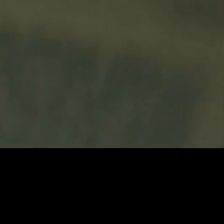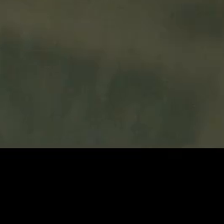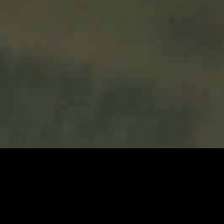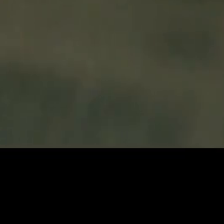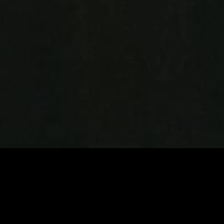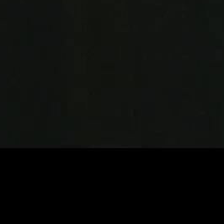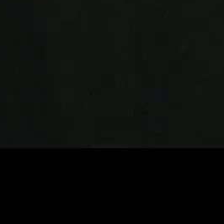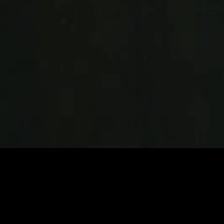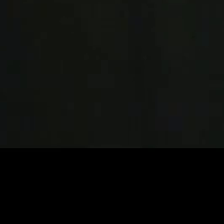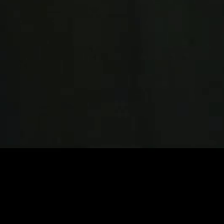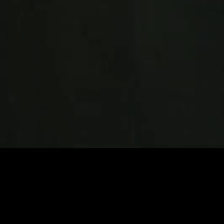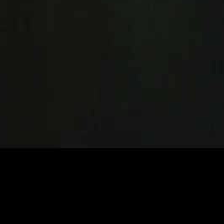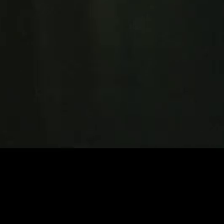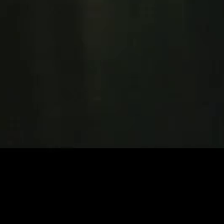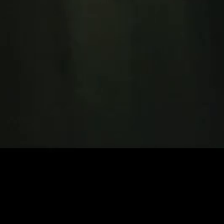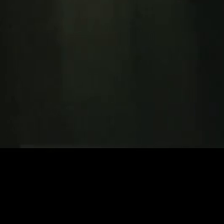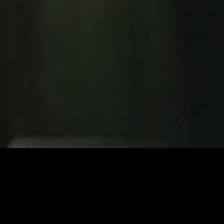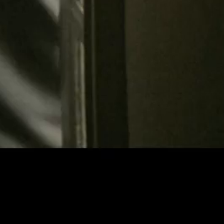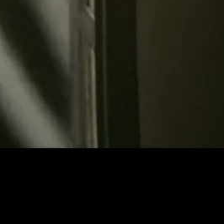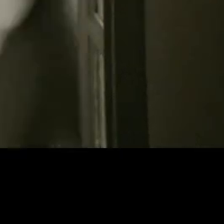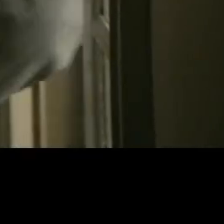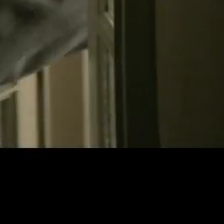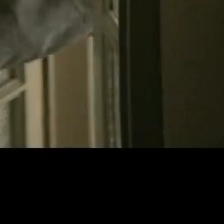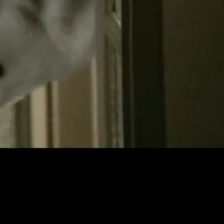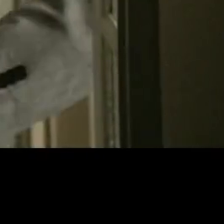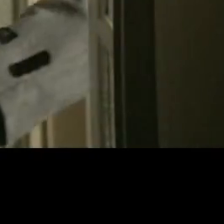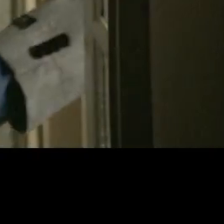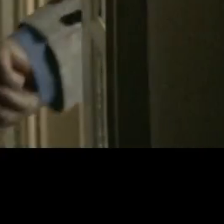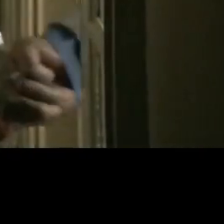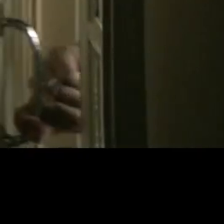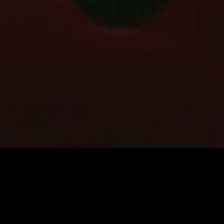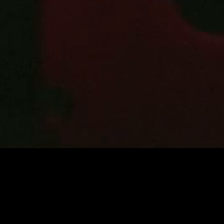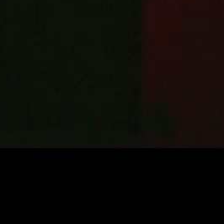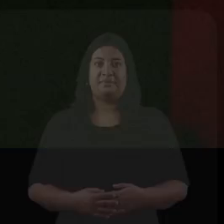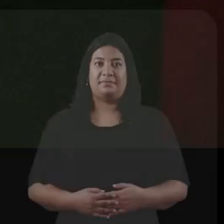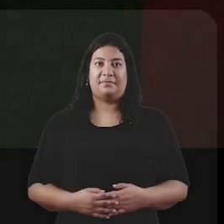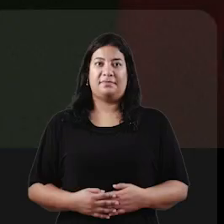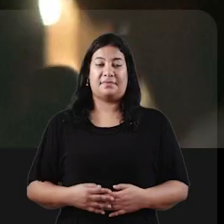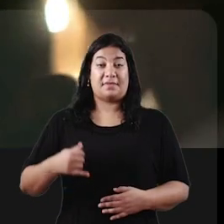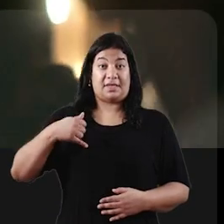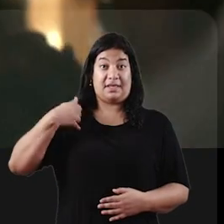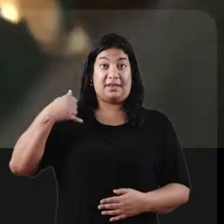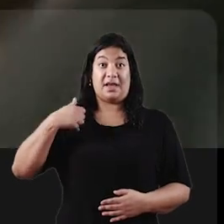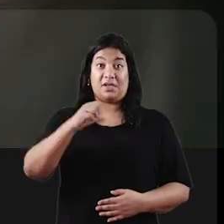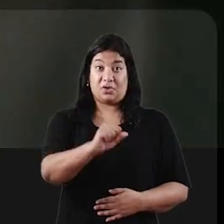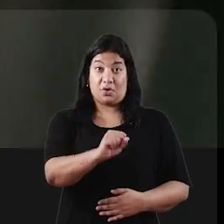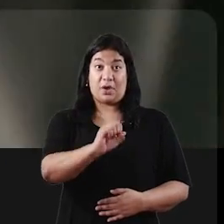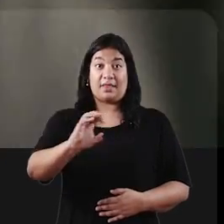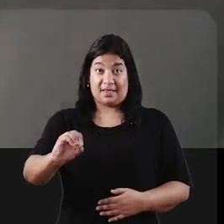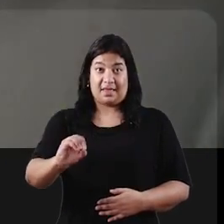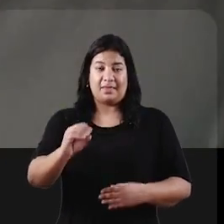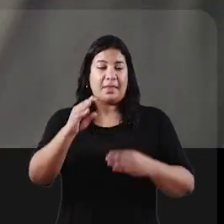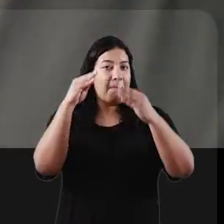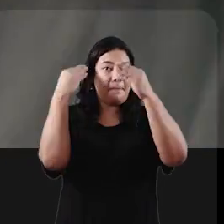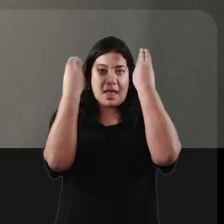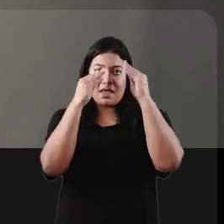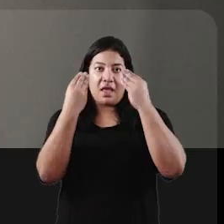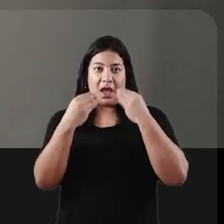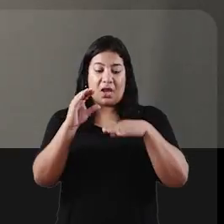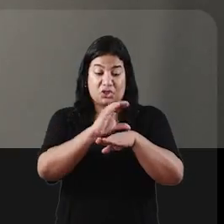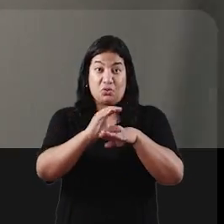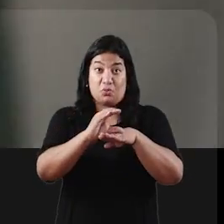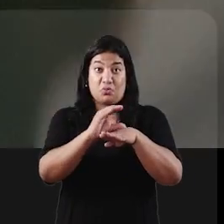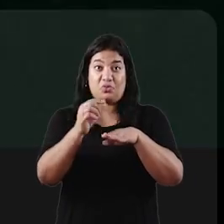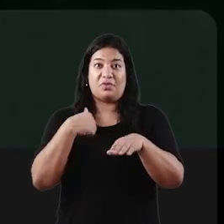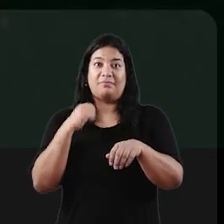Um idoso observa um anúncio no jornal. O Boticário apresenta, inspirado em uma história real. Aos 80 anos, eu entrei em um curso de